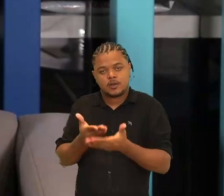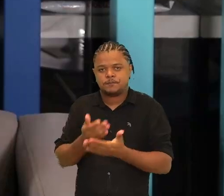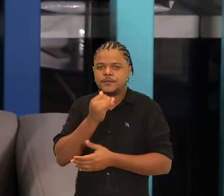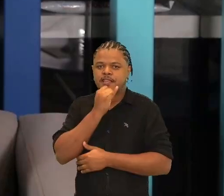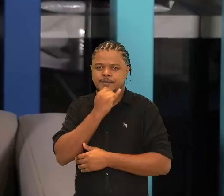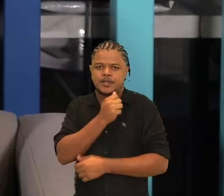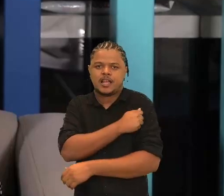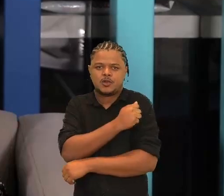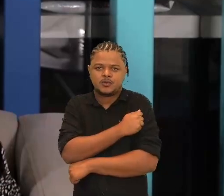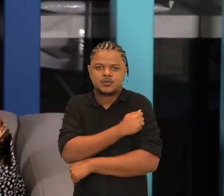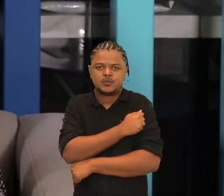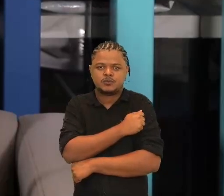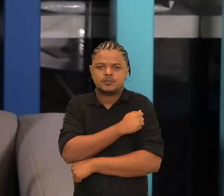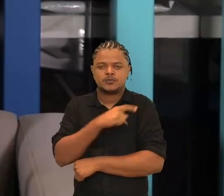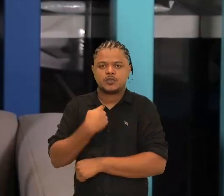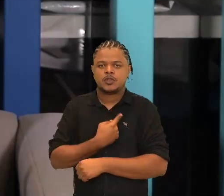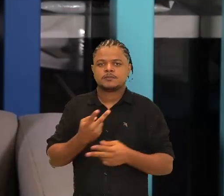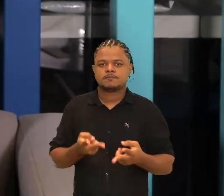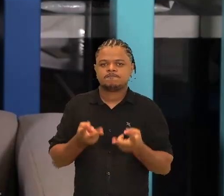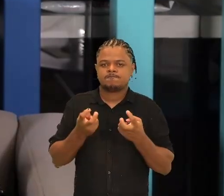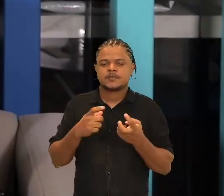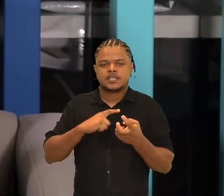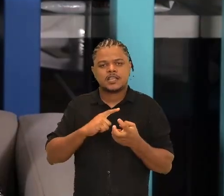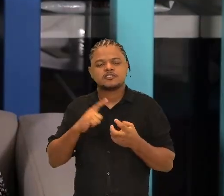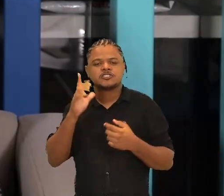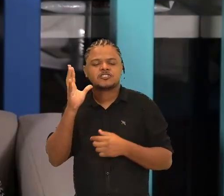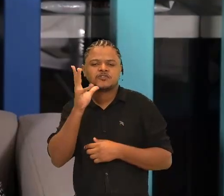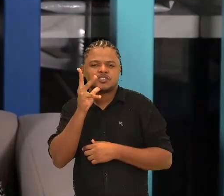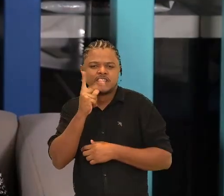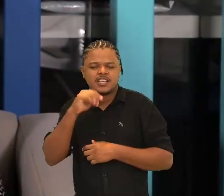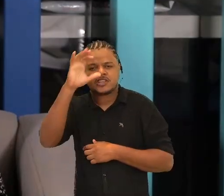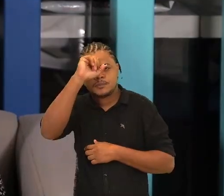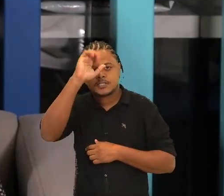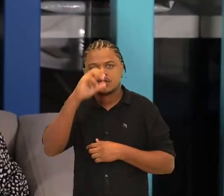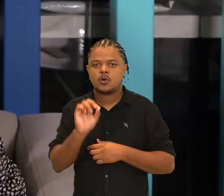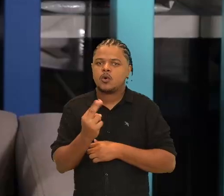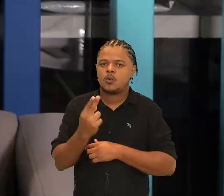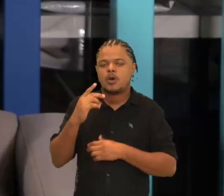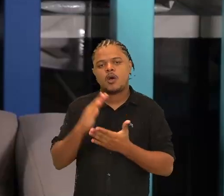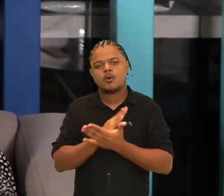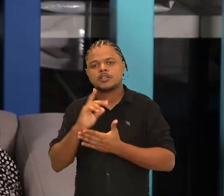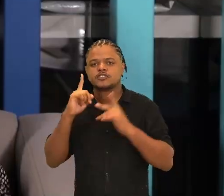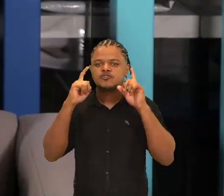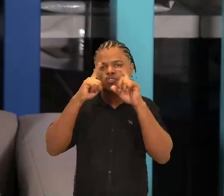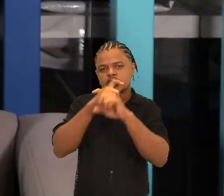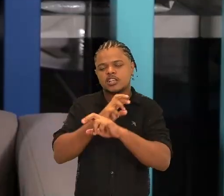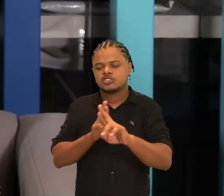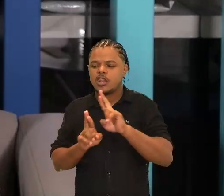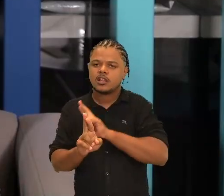os professores percebem que existe ali uma dificuldade na aprendizagem ou uma dificuldade no